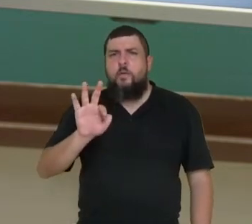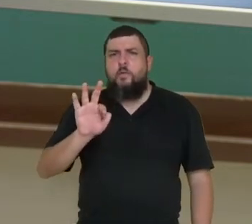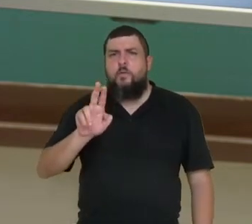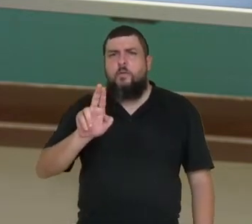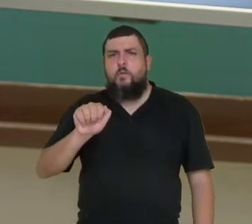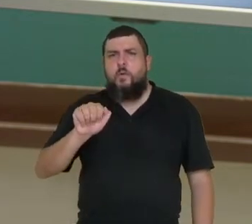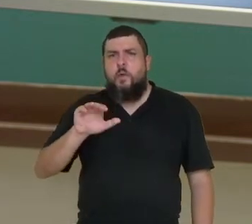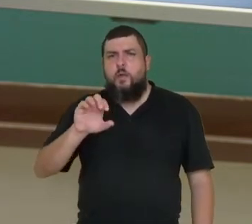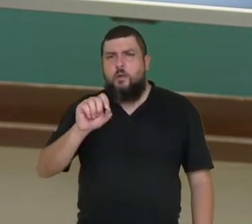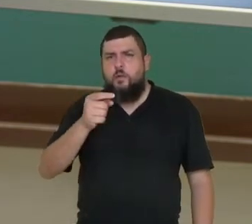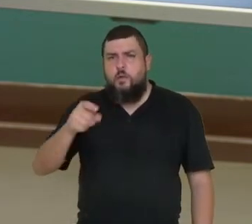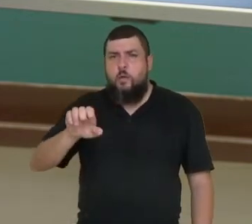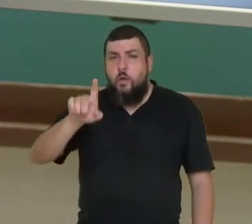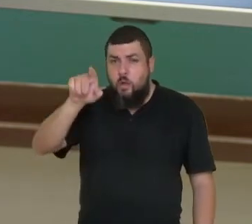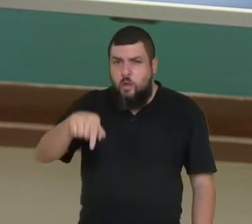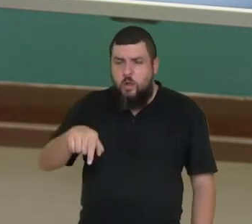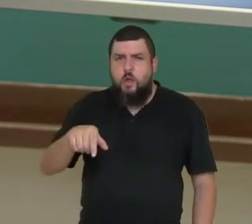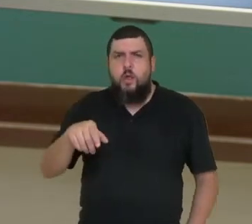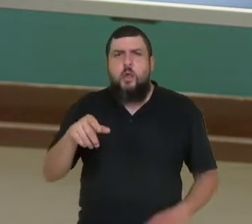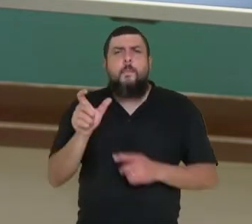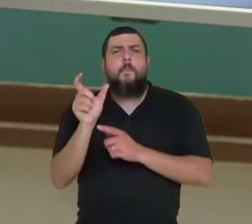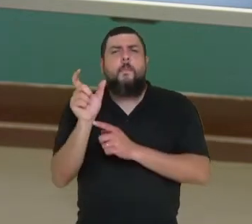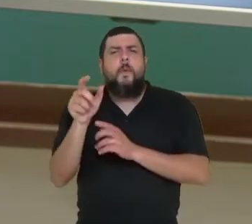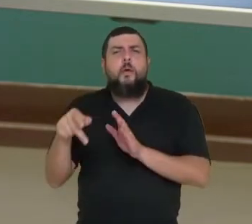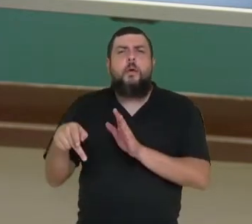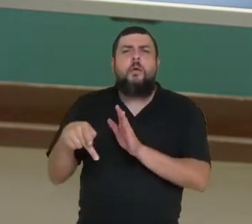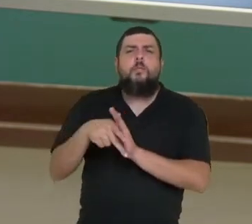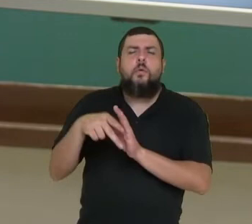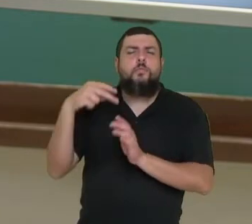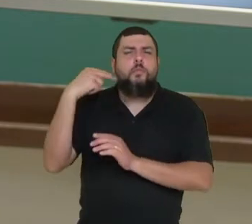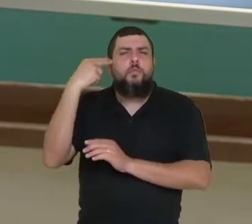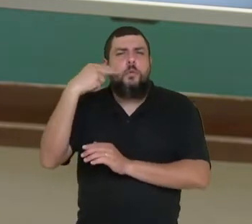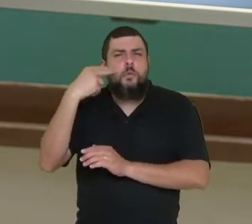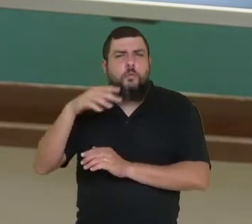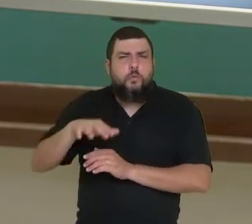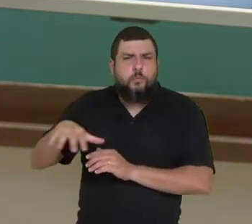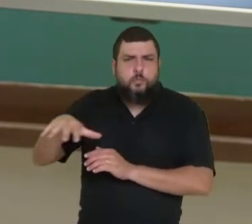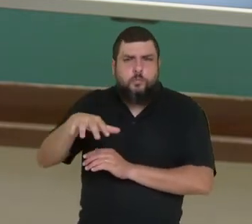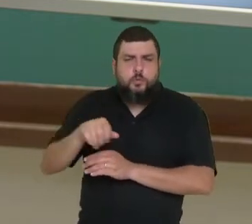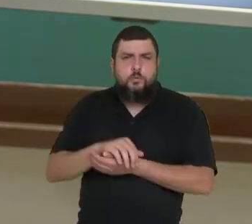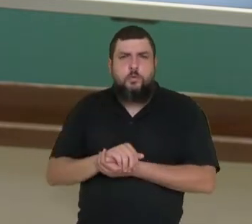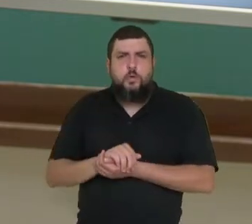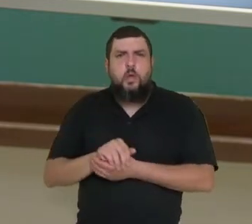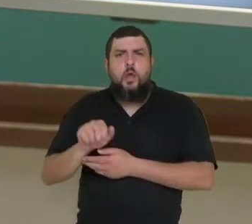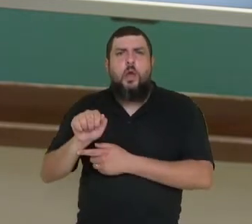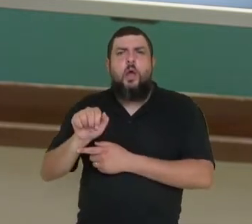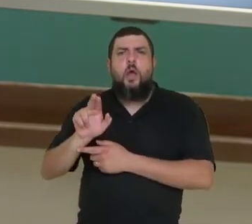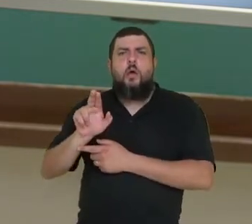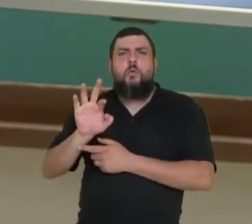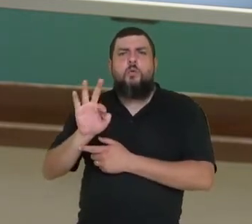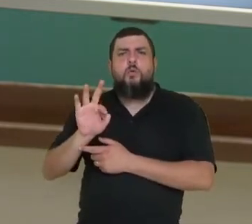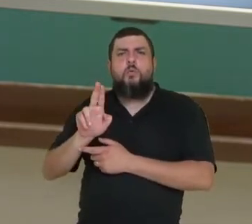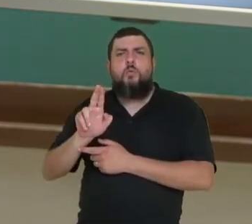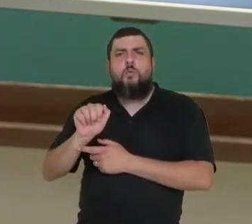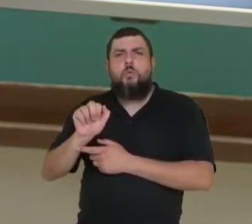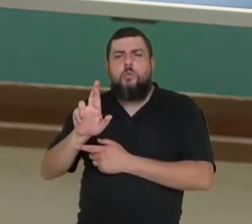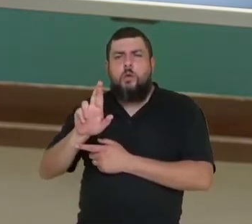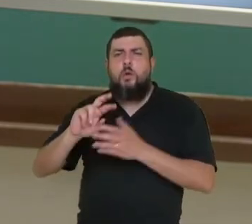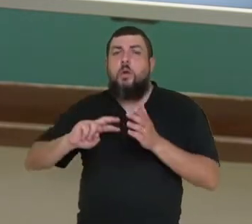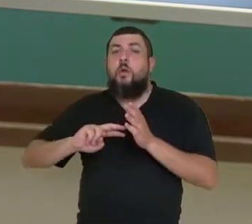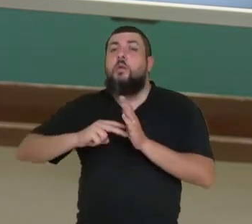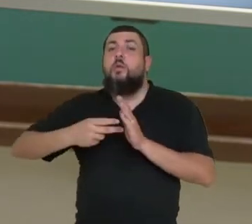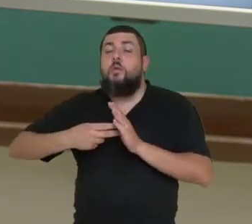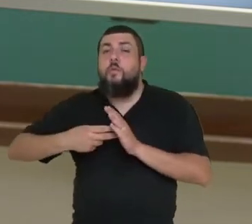campo jurídico, no campo do direito, né? Então, o que significa autuar alguém? Né? Significa que você vai recorrer aos